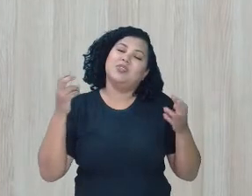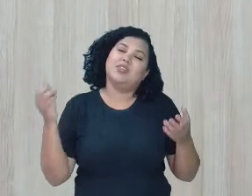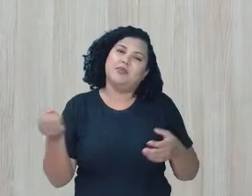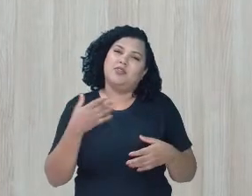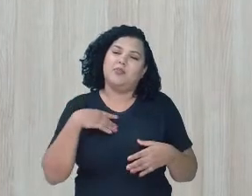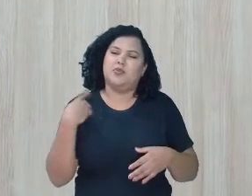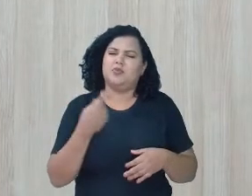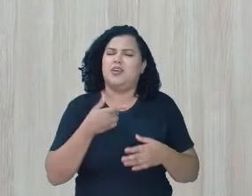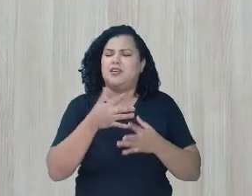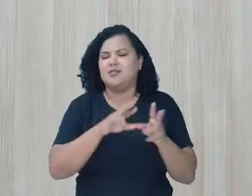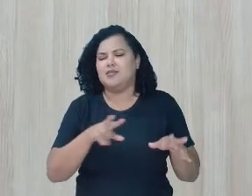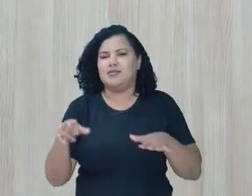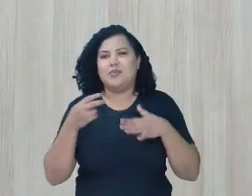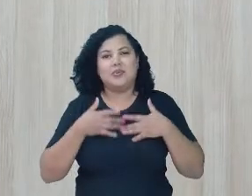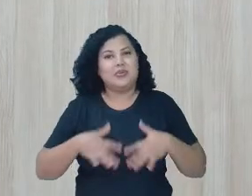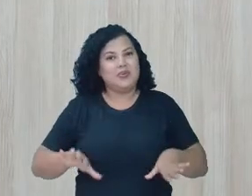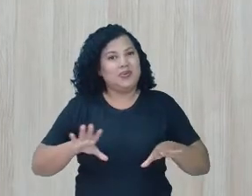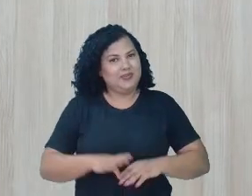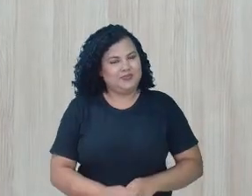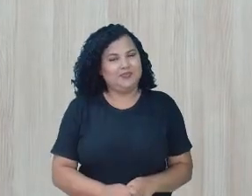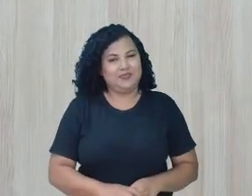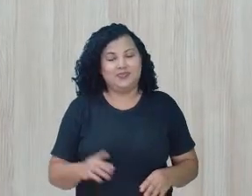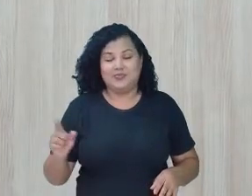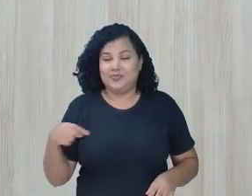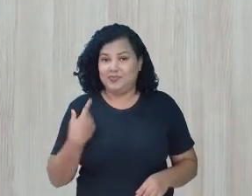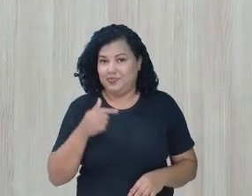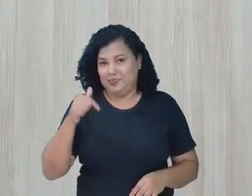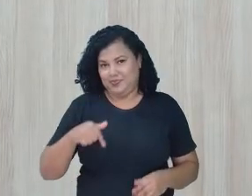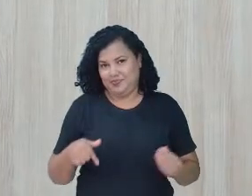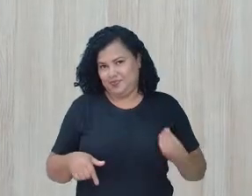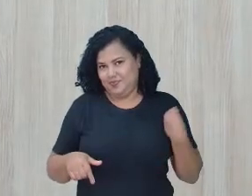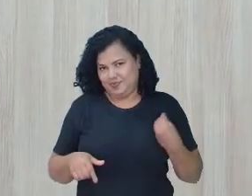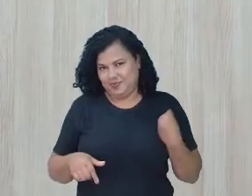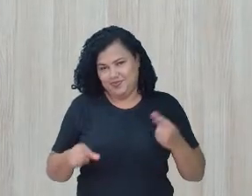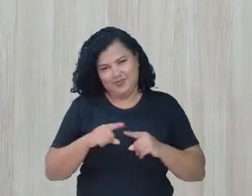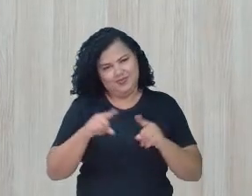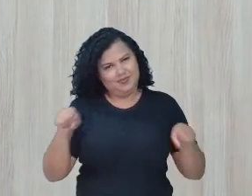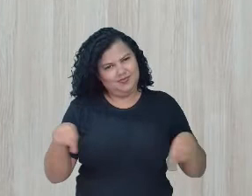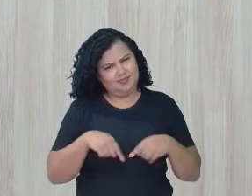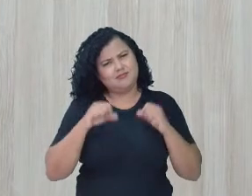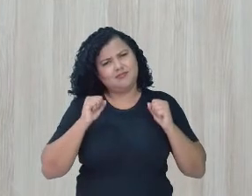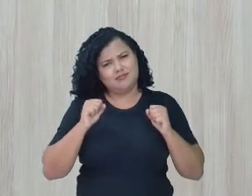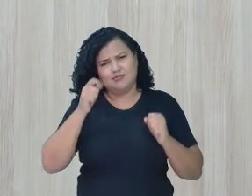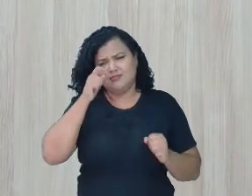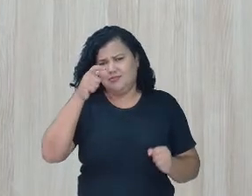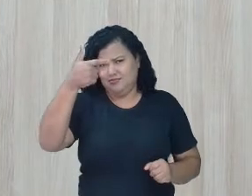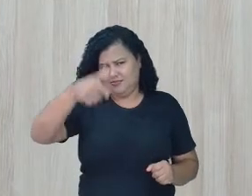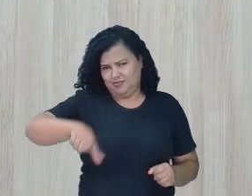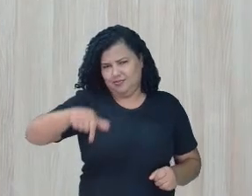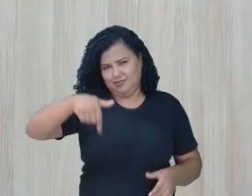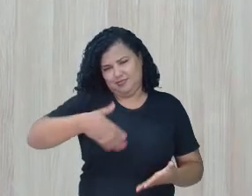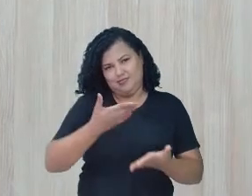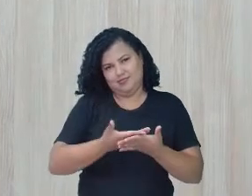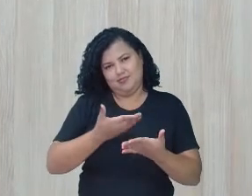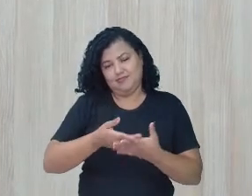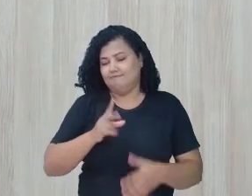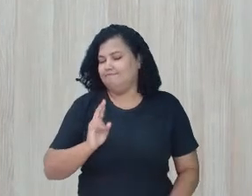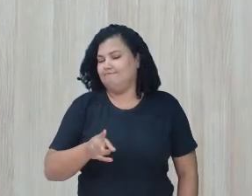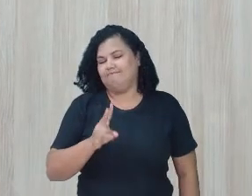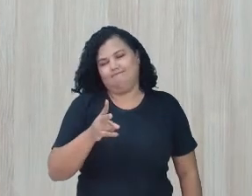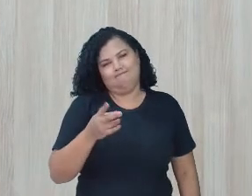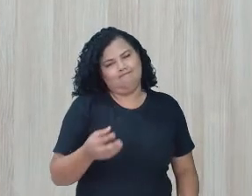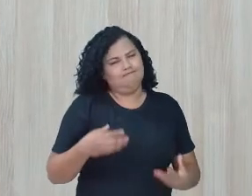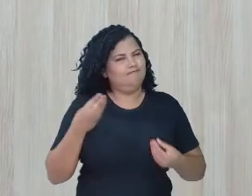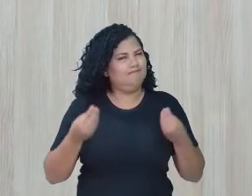bem tranquila, tá certo? Ó, a gente está aqui ao vivo dos nossos estúdios, né? Mas você pode reassistir essa aula sempre, quando quiser,